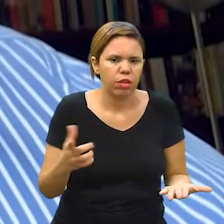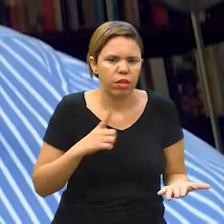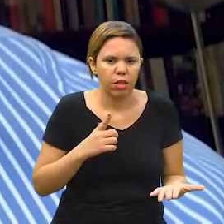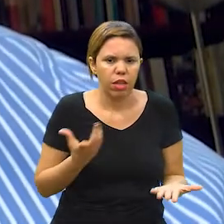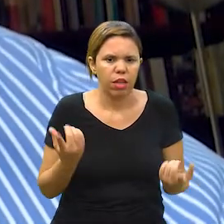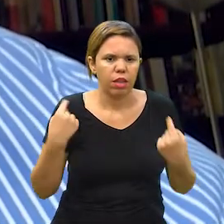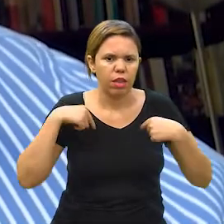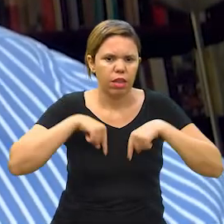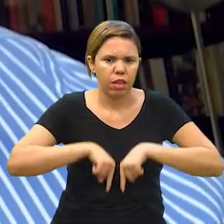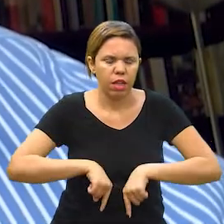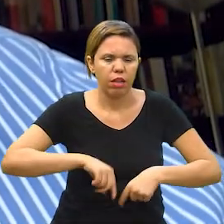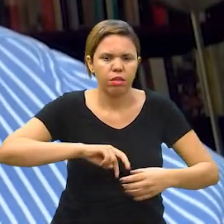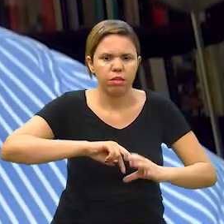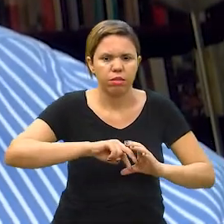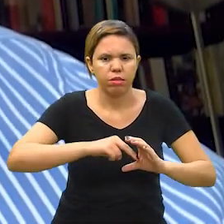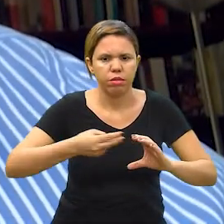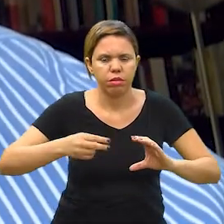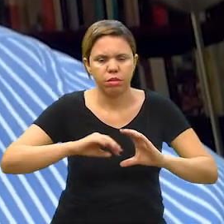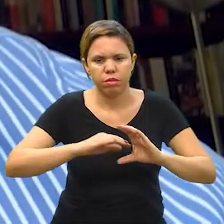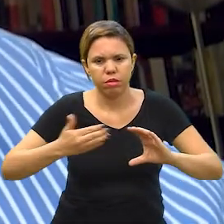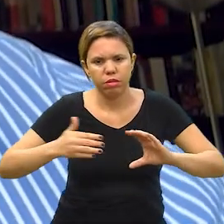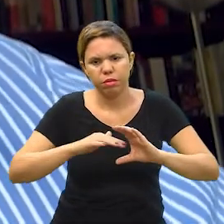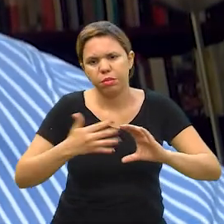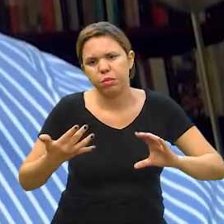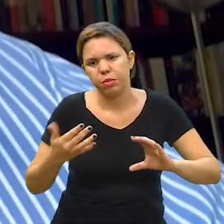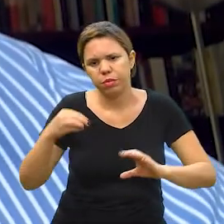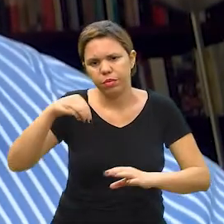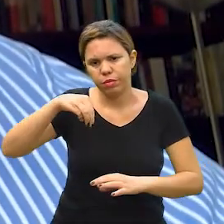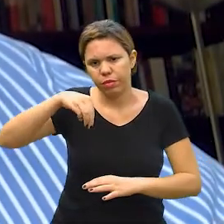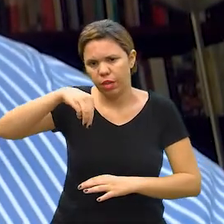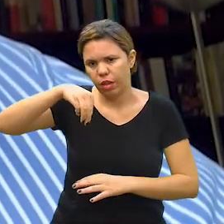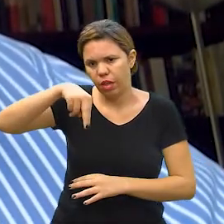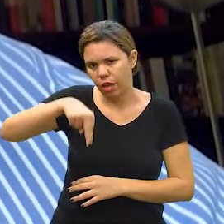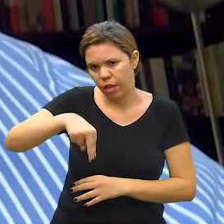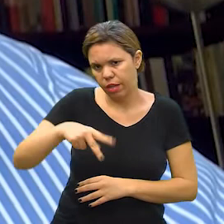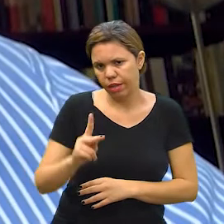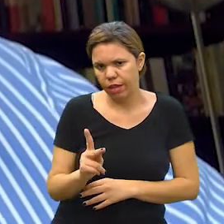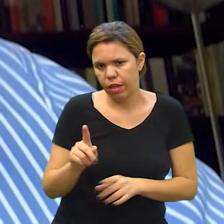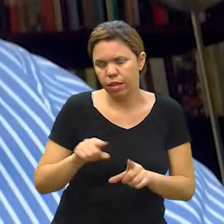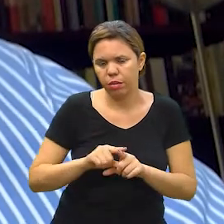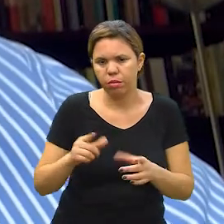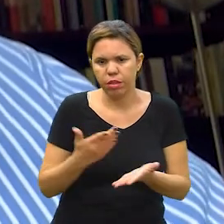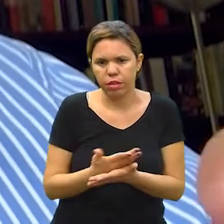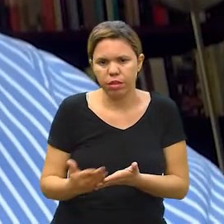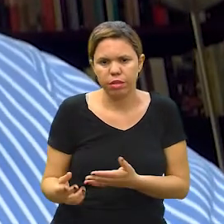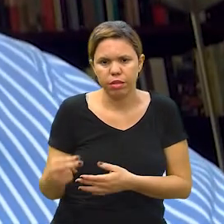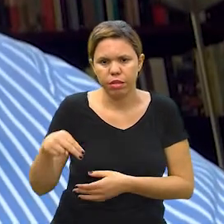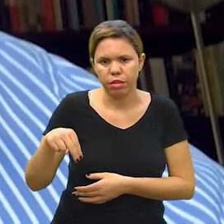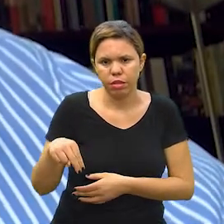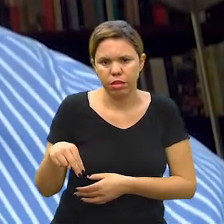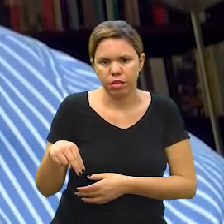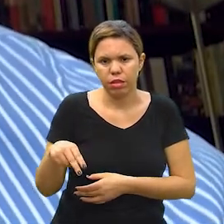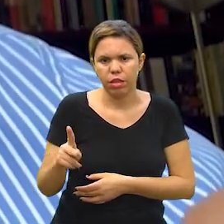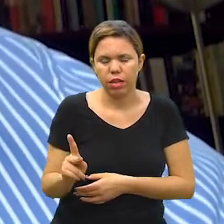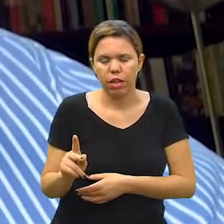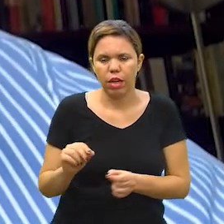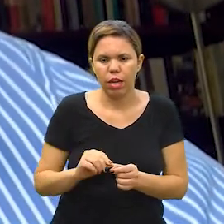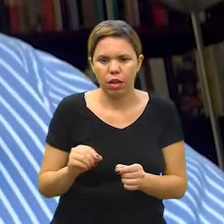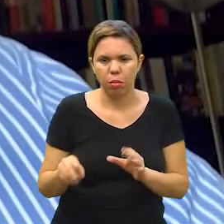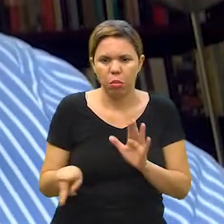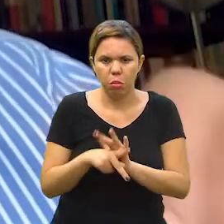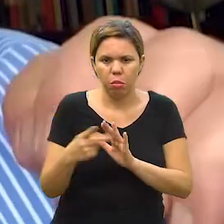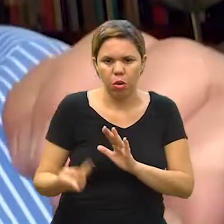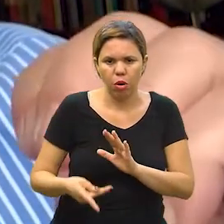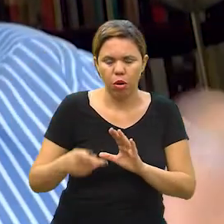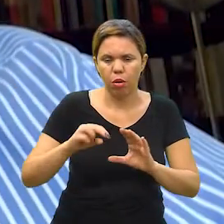sistema imune, que são as células NK, que são as iniciais de Natural Killer, são células